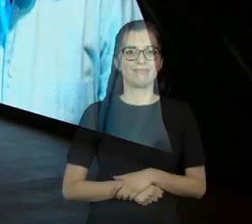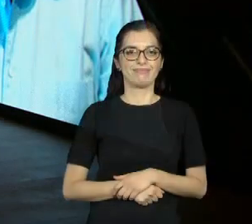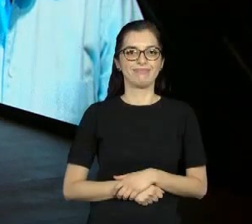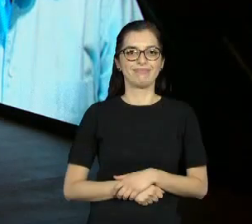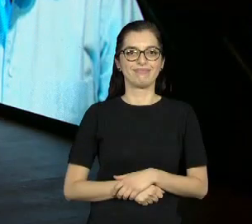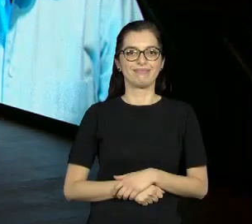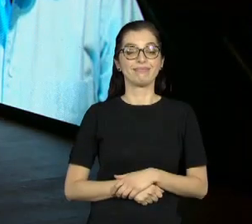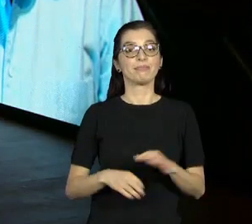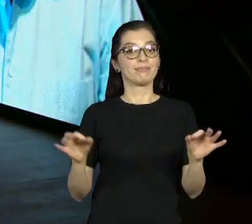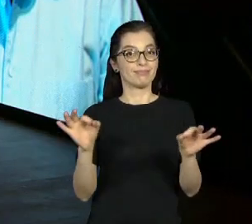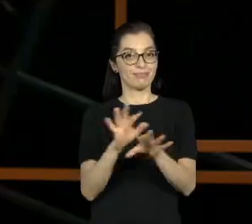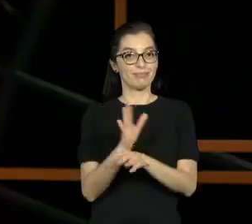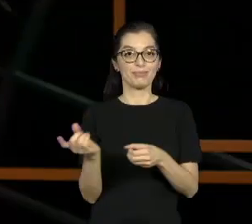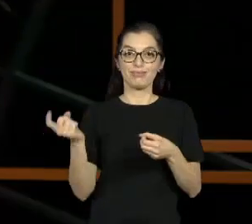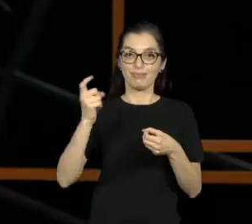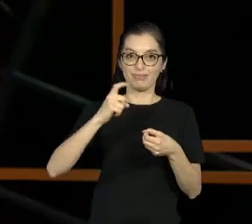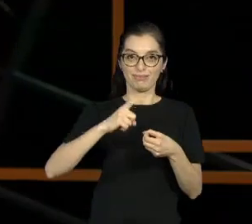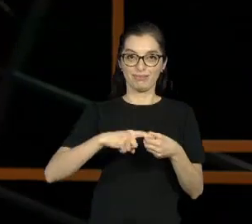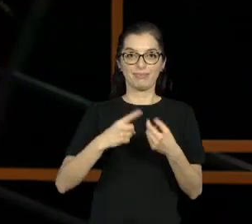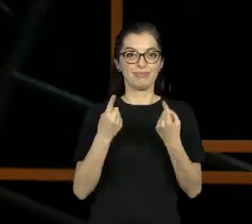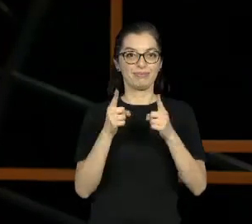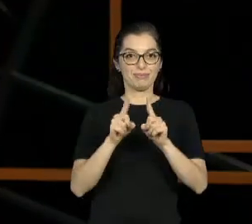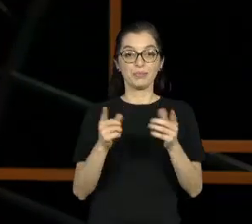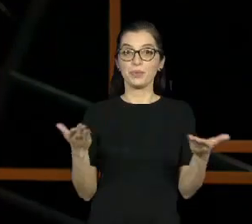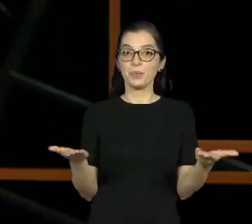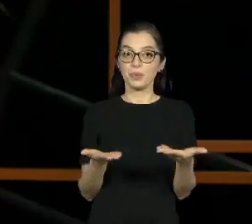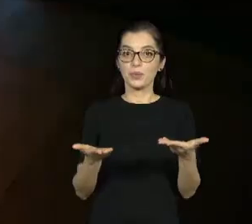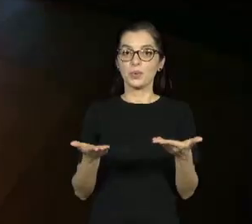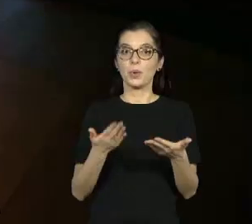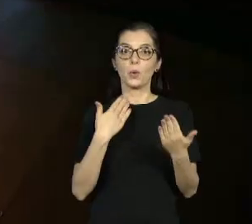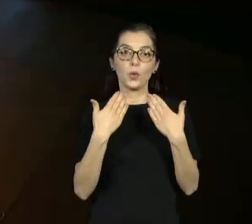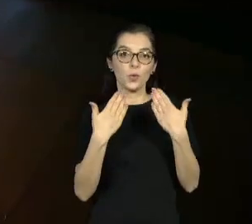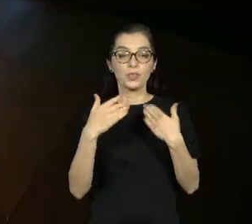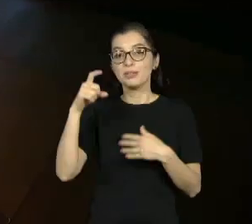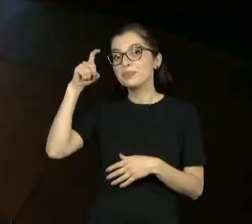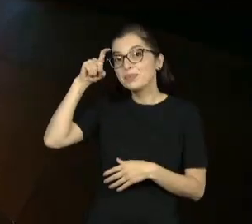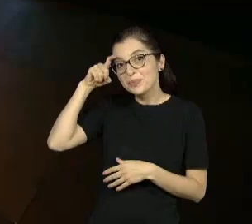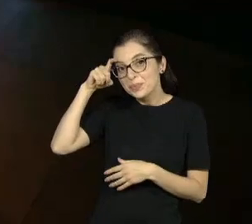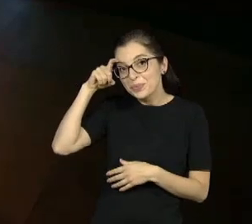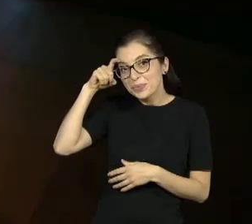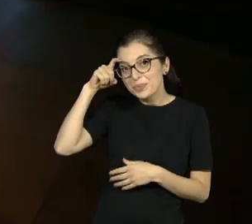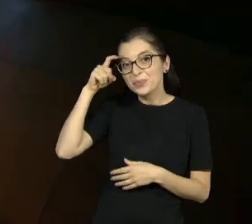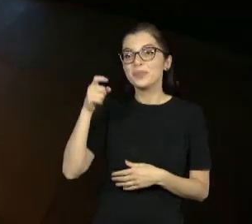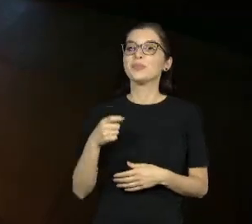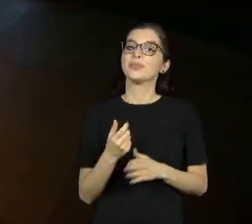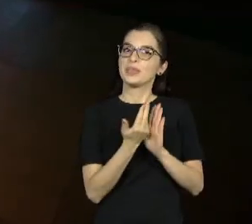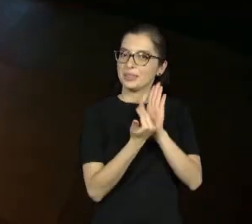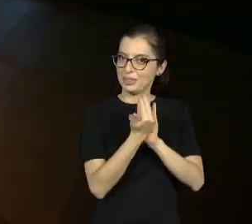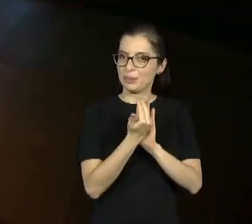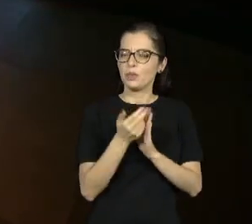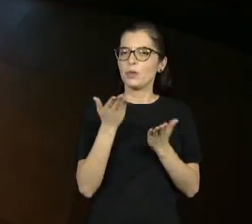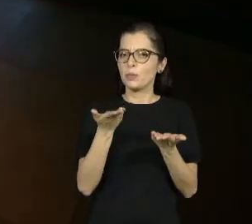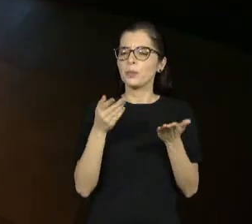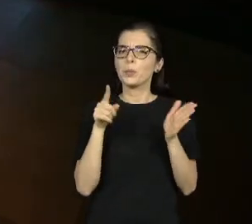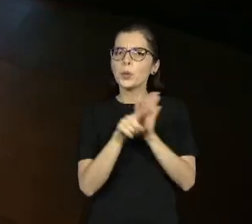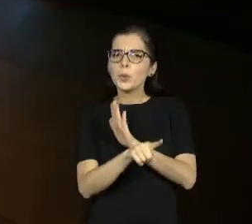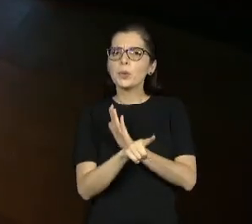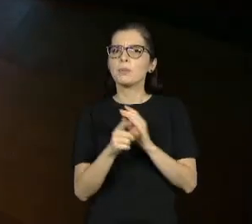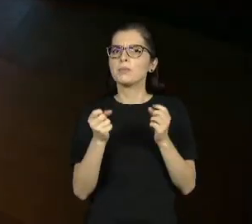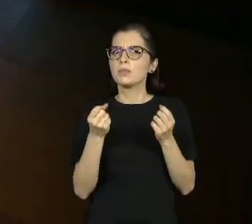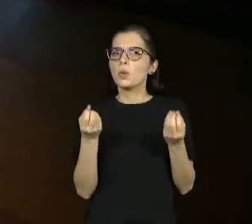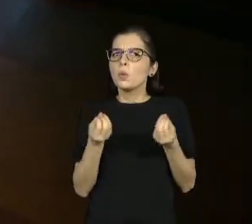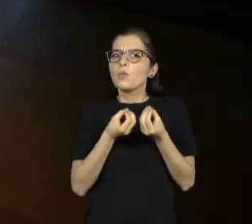Pronto, voltamos com o Persona, hoje conversando com Maurício de Souza. Você já declarou que se inspira em muita gente, mas tem